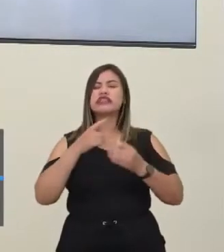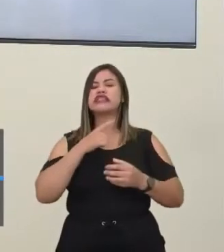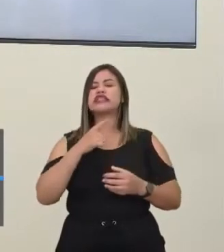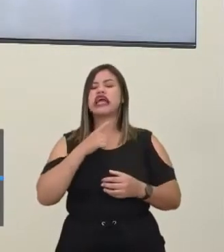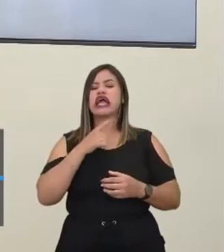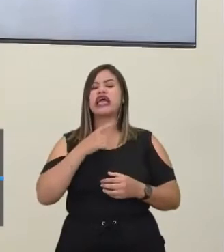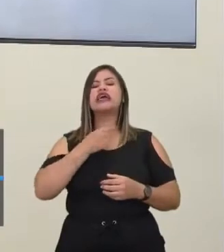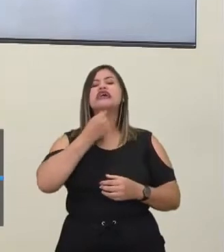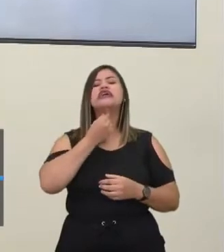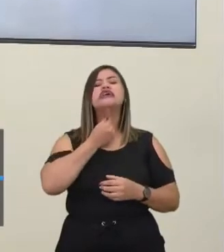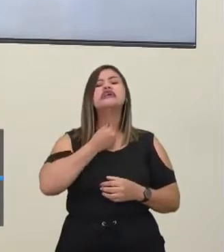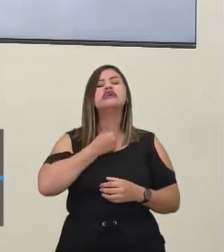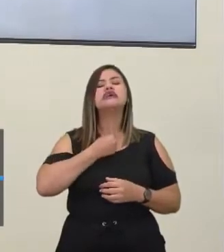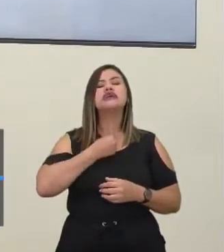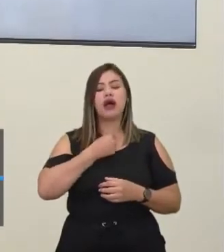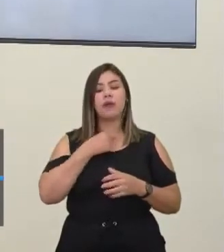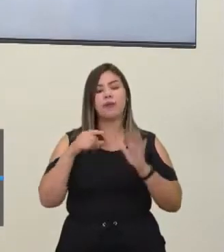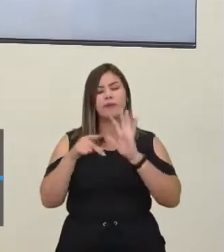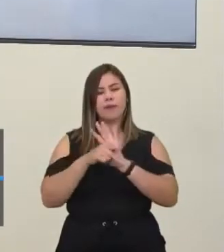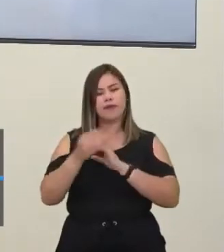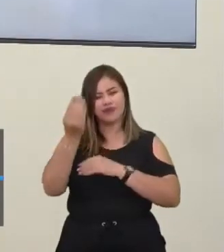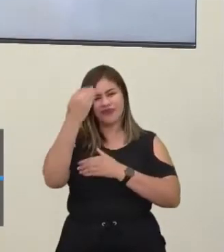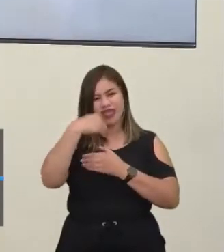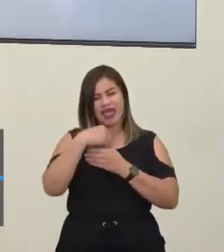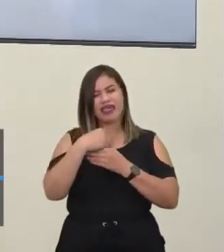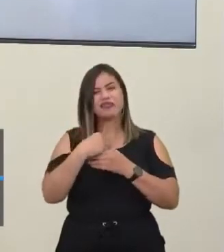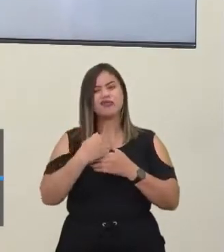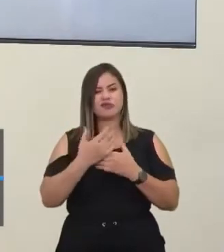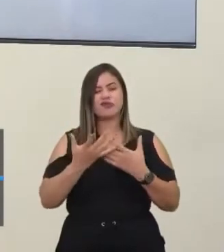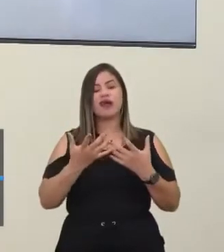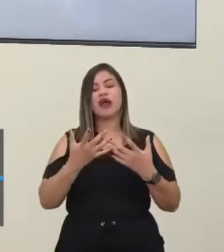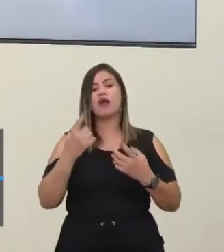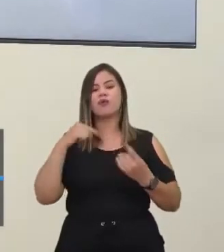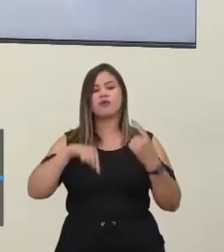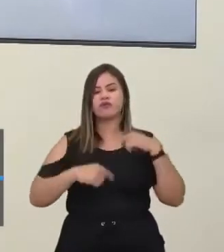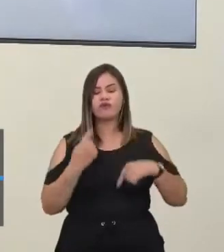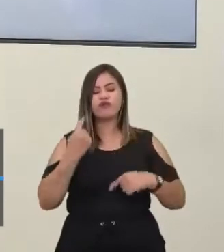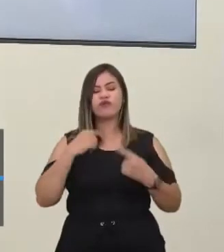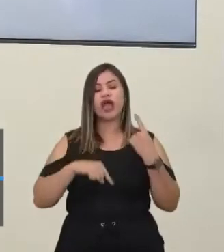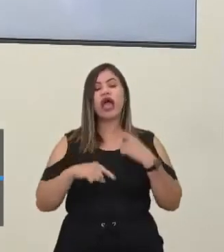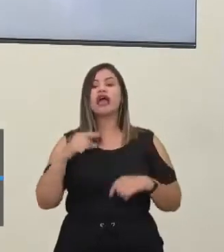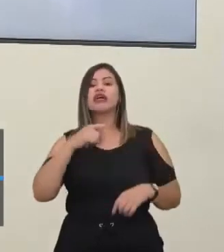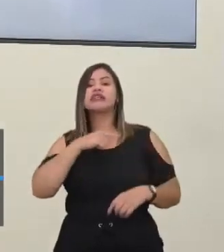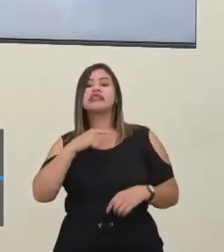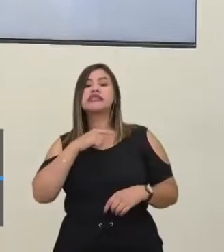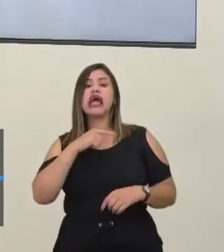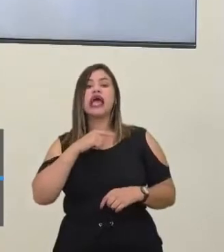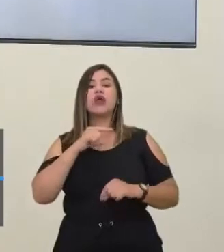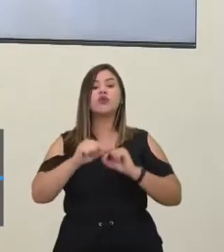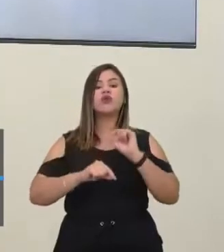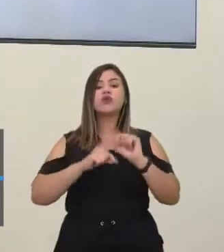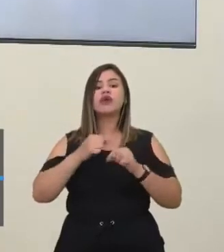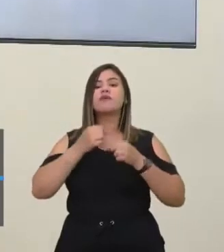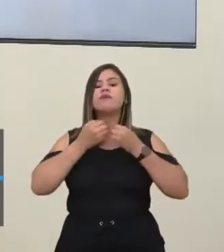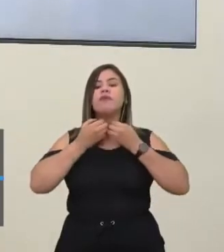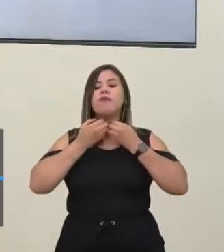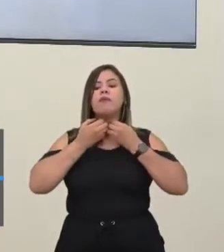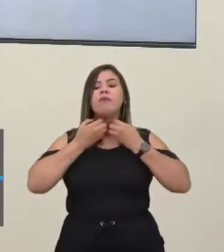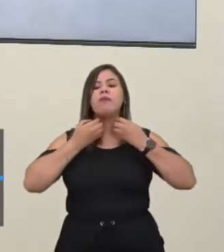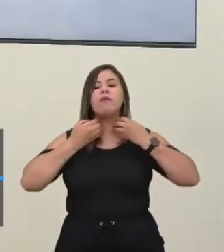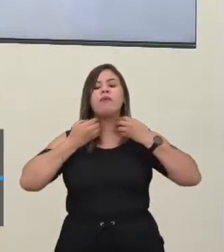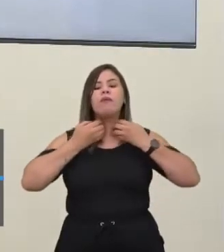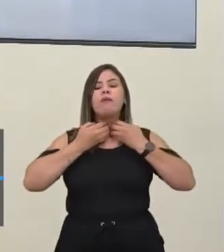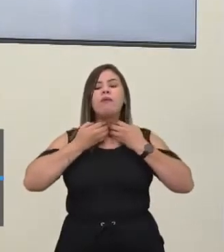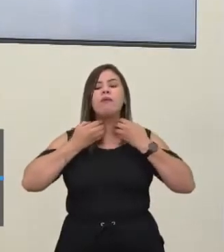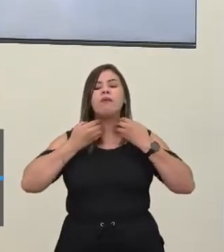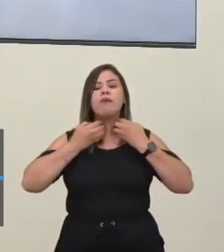uma questão anatômica, né? Então, aí, você tem, né, um espessamento maior das cordas vocais para pessoas que